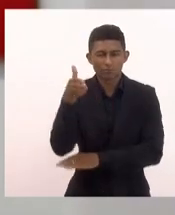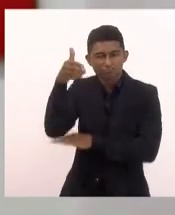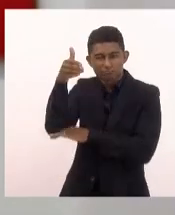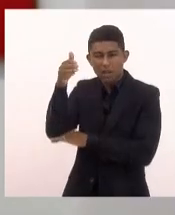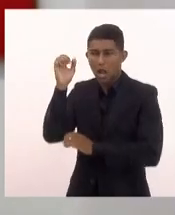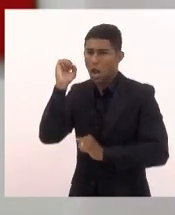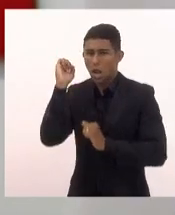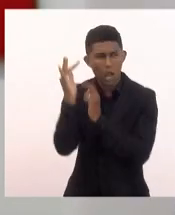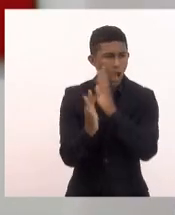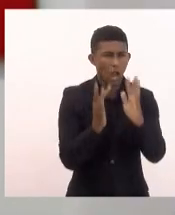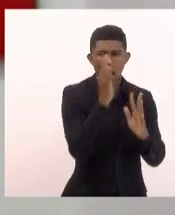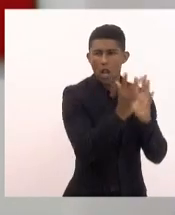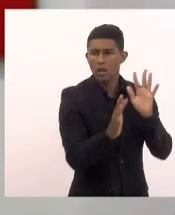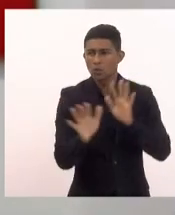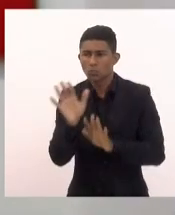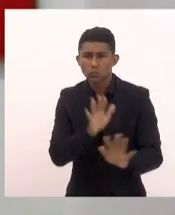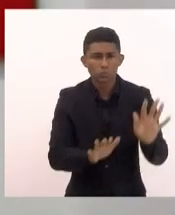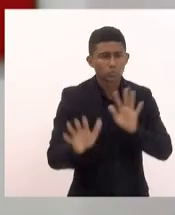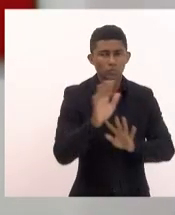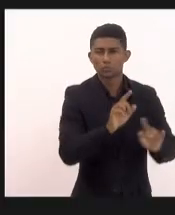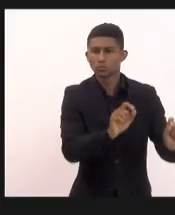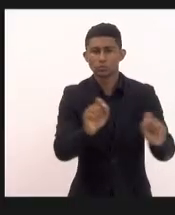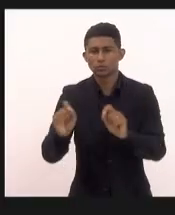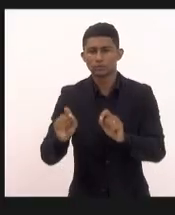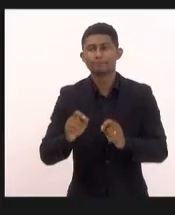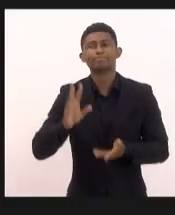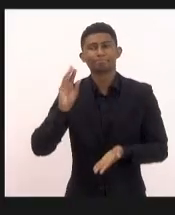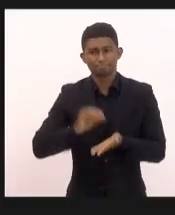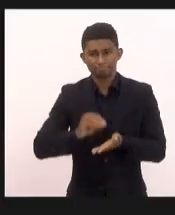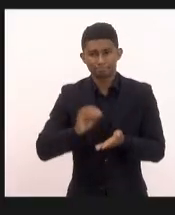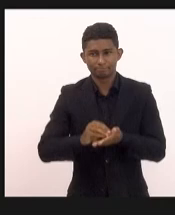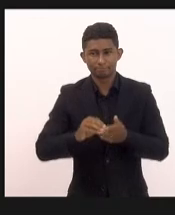providências. Pareceres da Comissão de